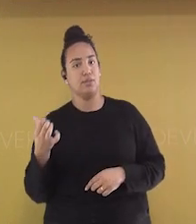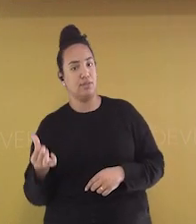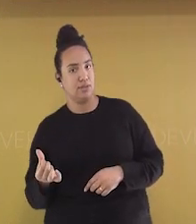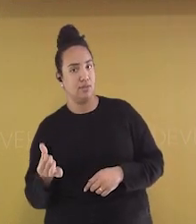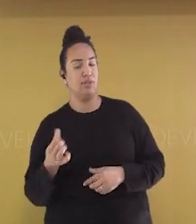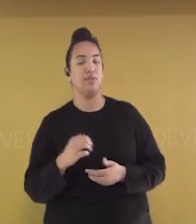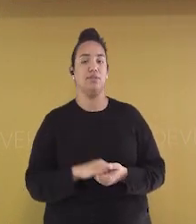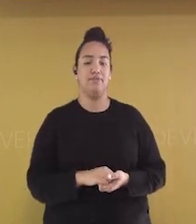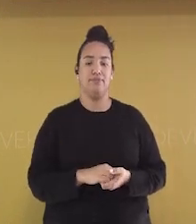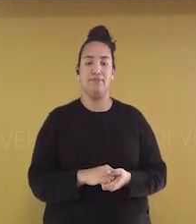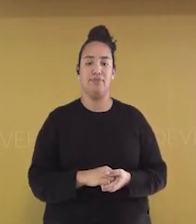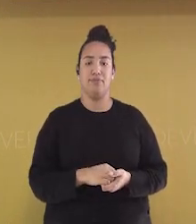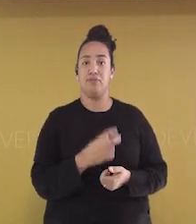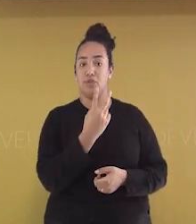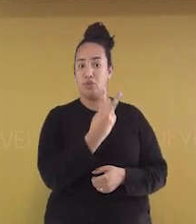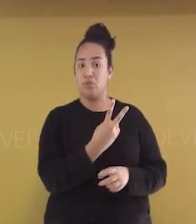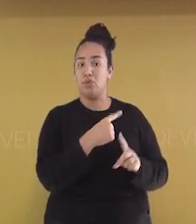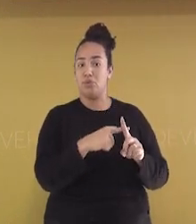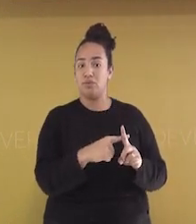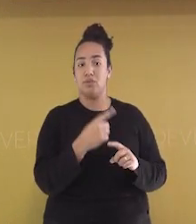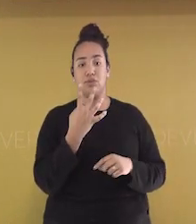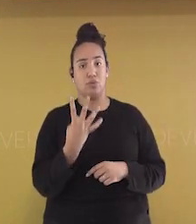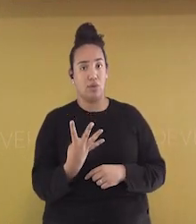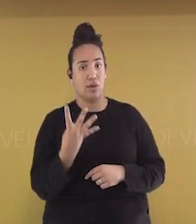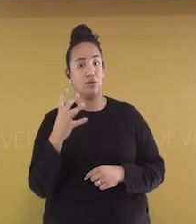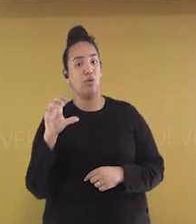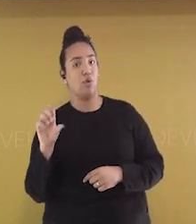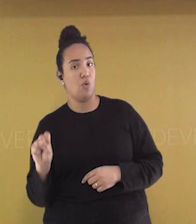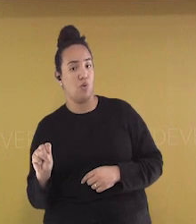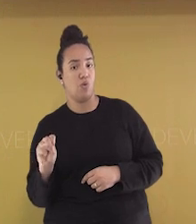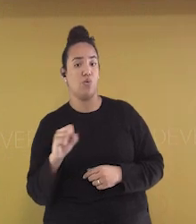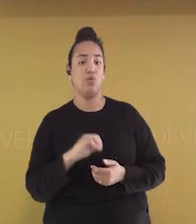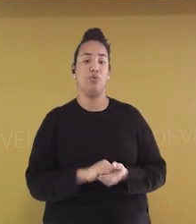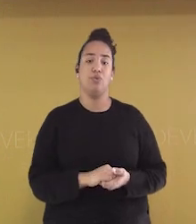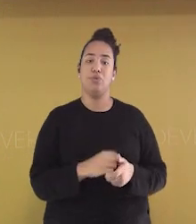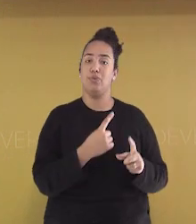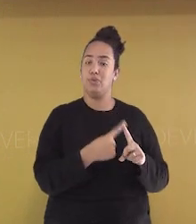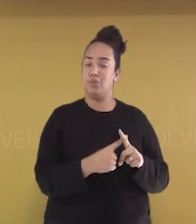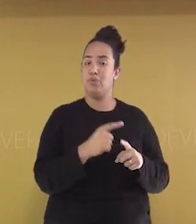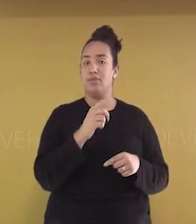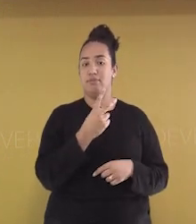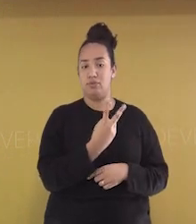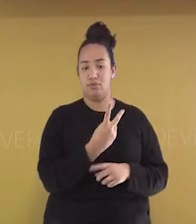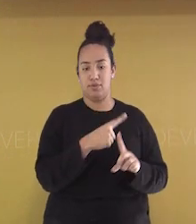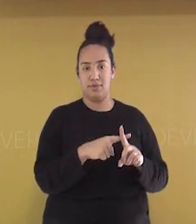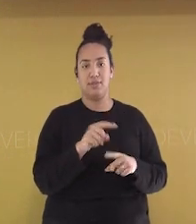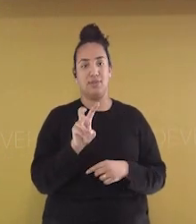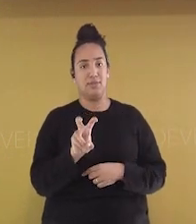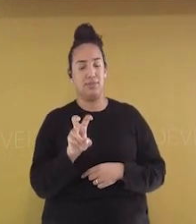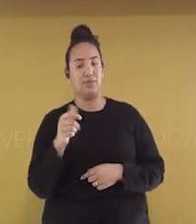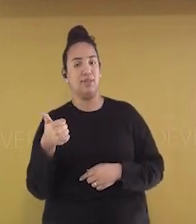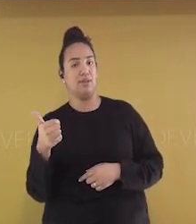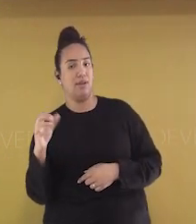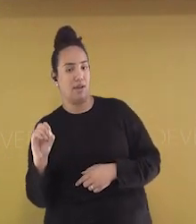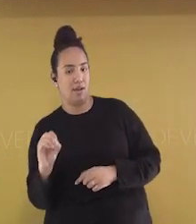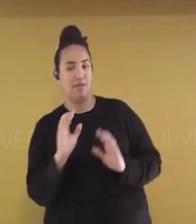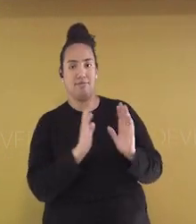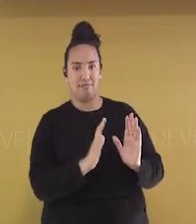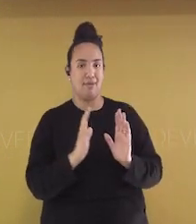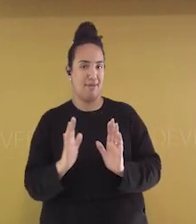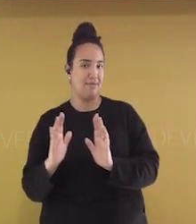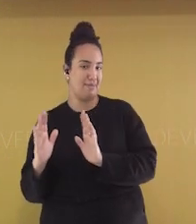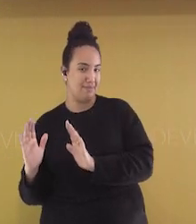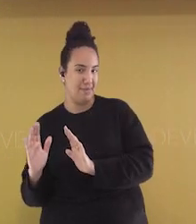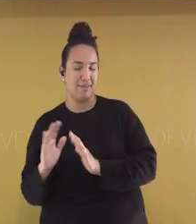2 vezes 3, 6. 2 vezes 4, 8. 2 vezes 5, 10